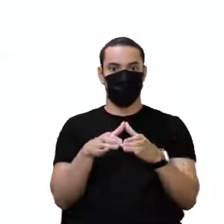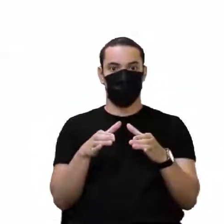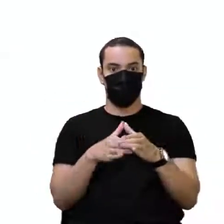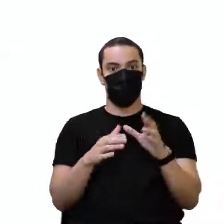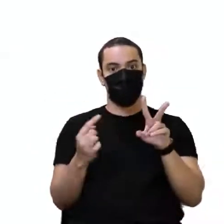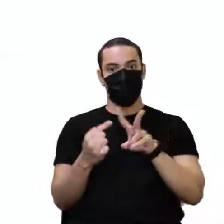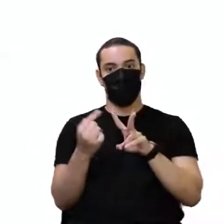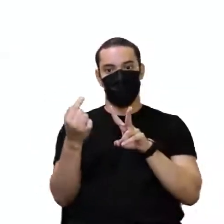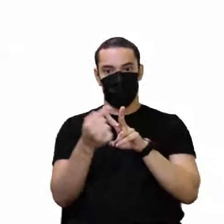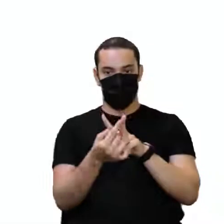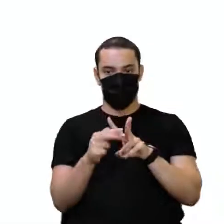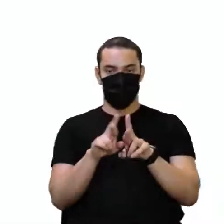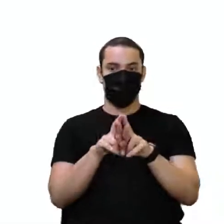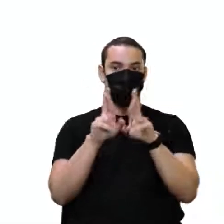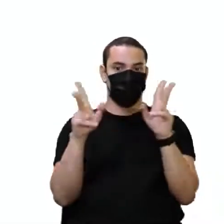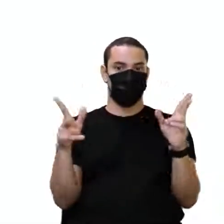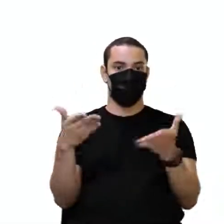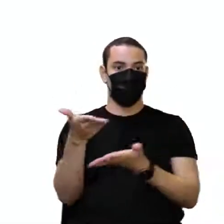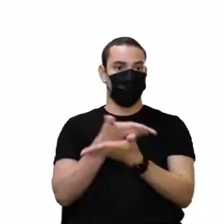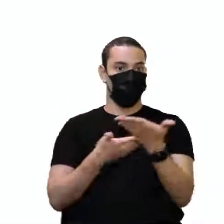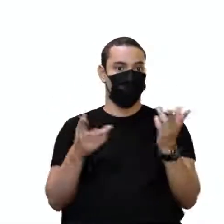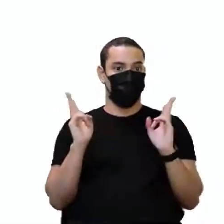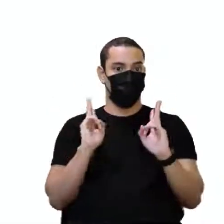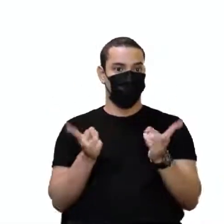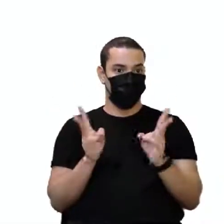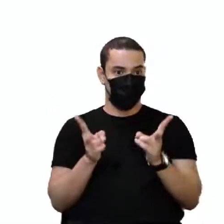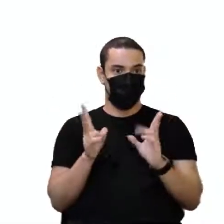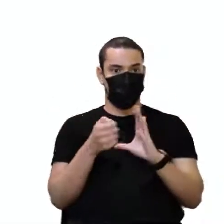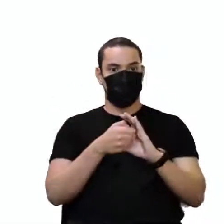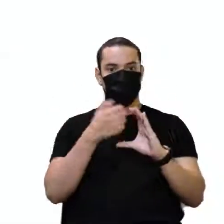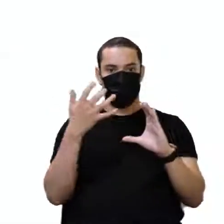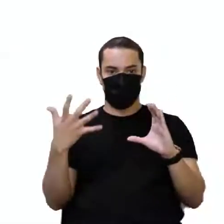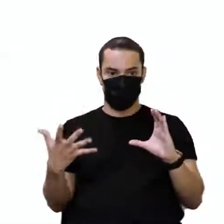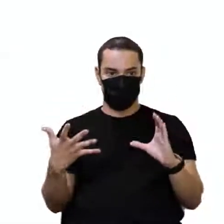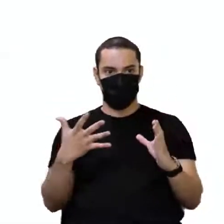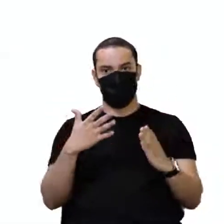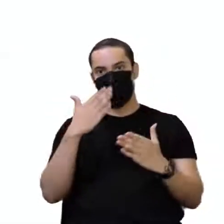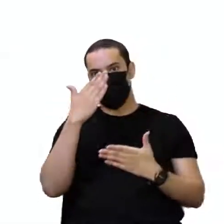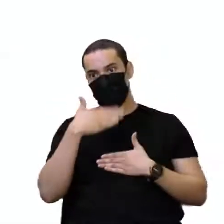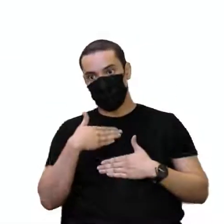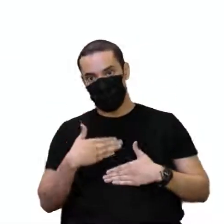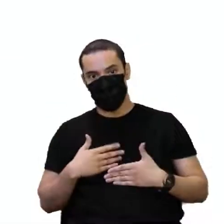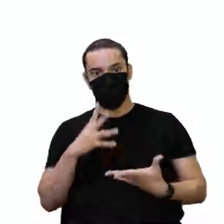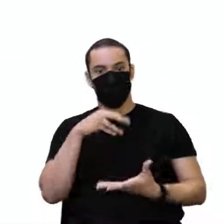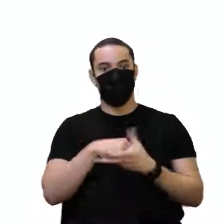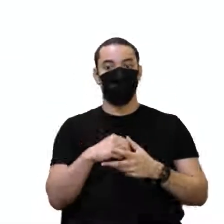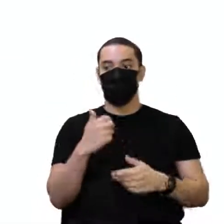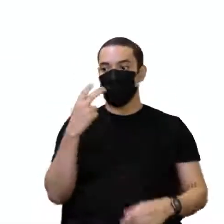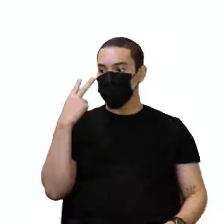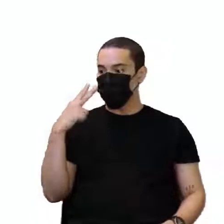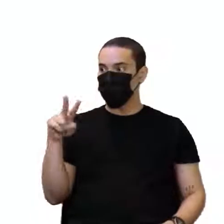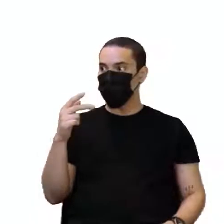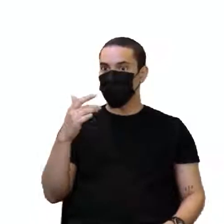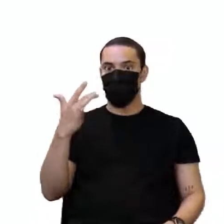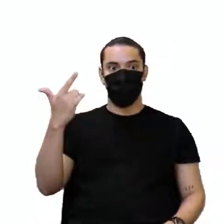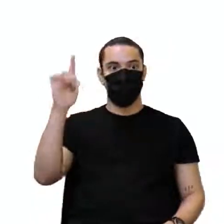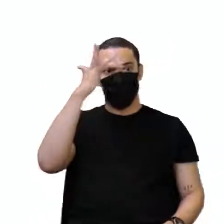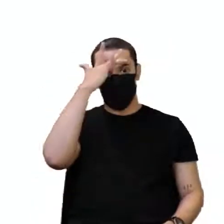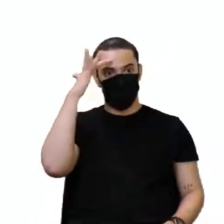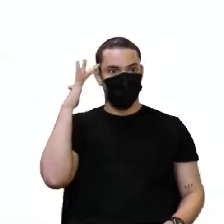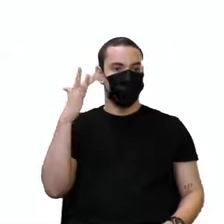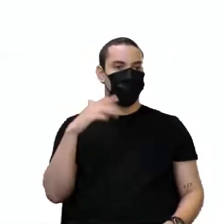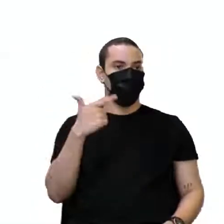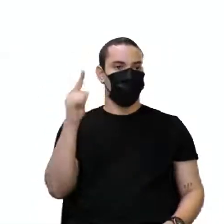duas espécies diferentes compartilham da mesma característica física e que é reconhecida por outros animais. Uma